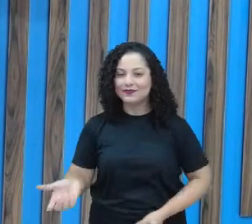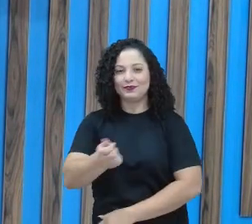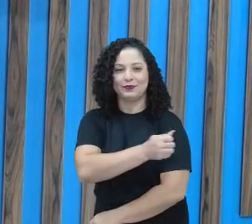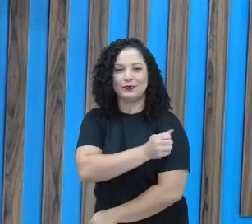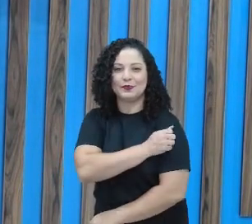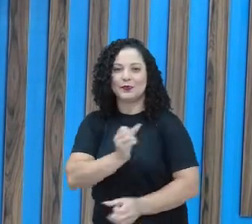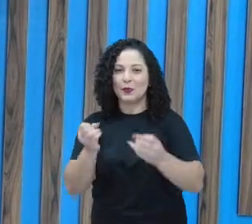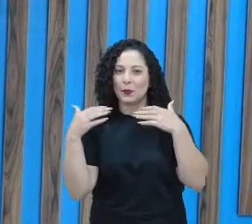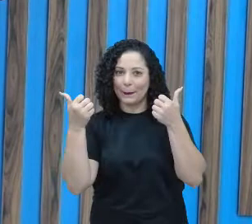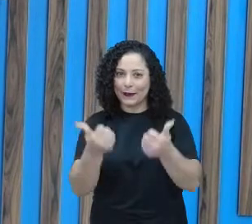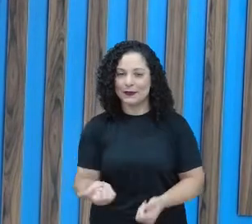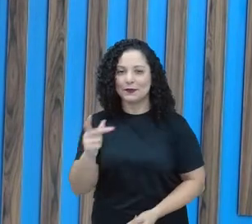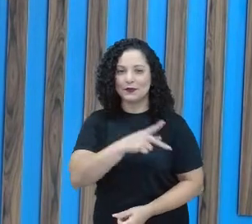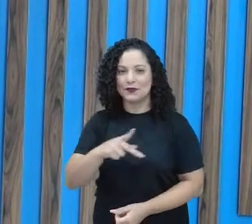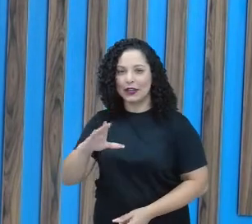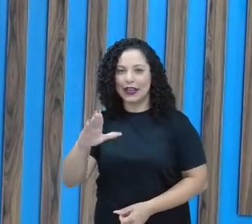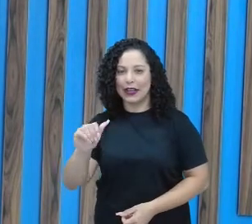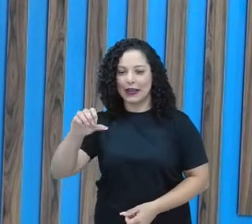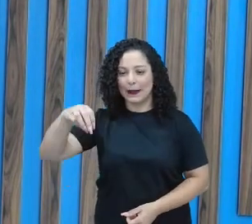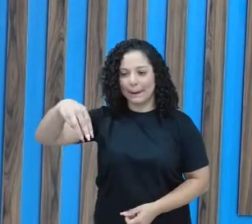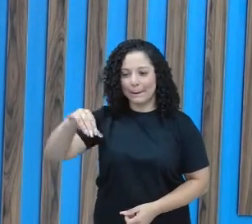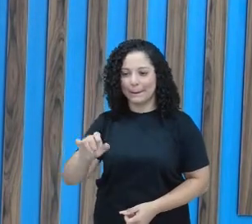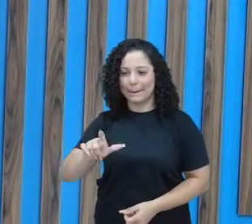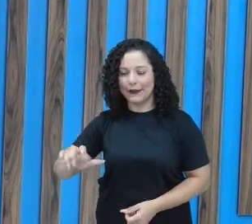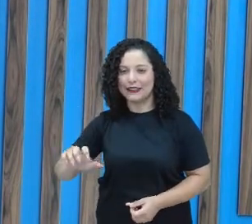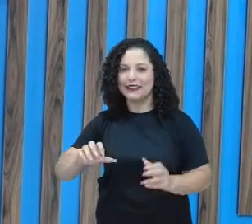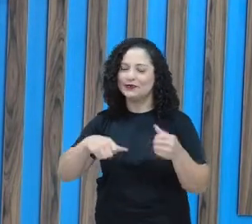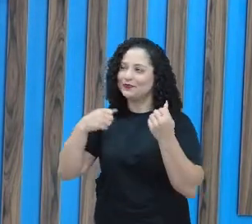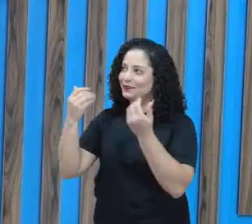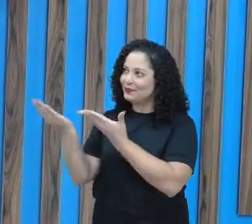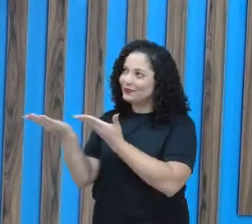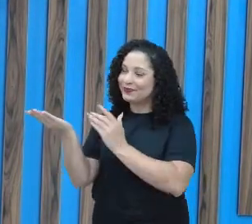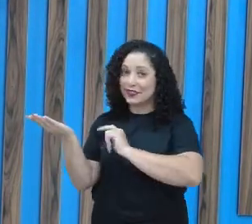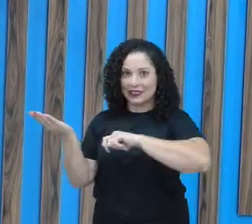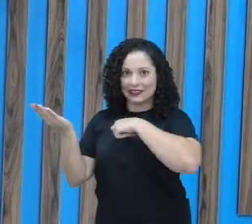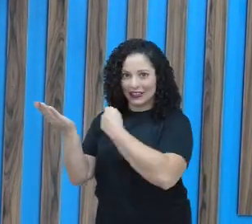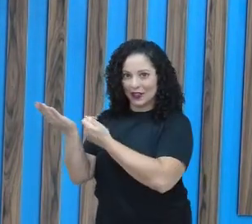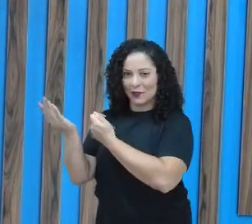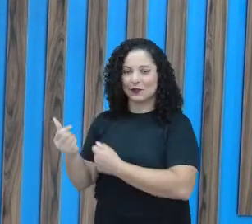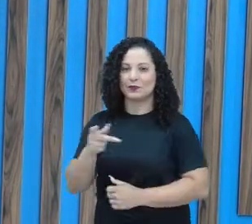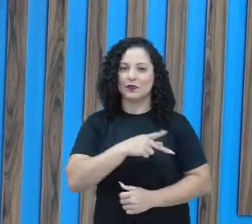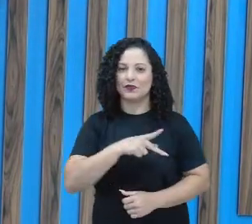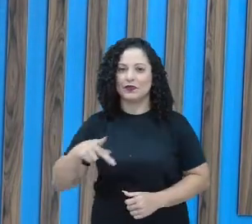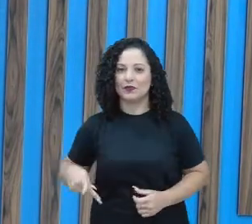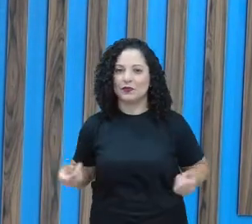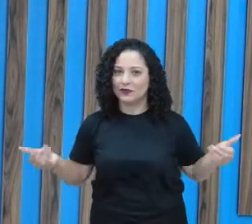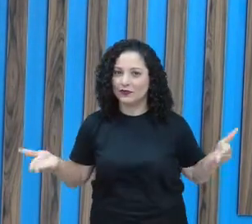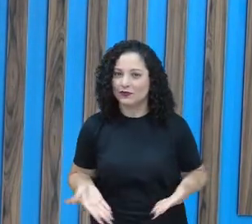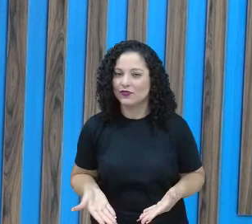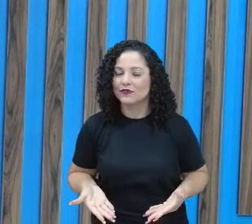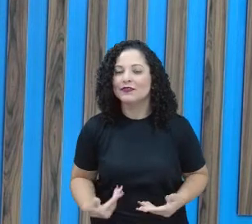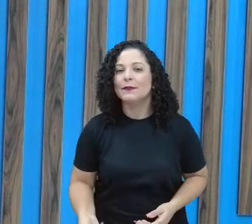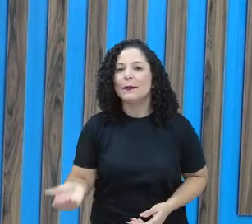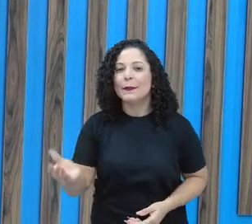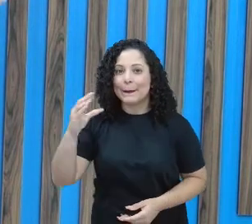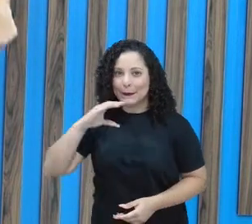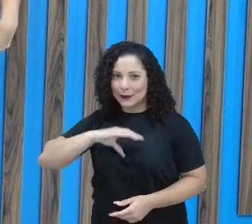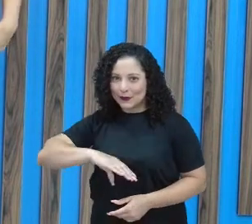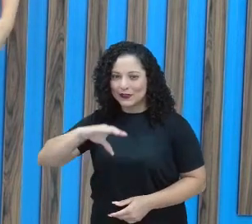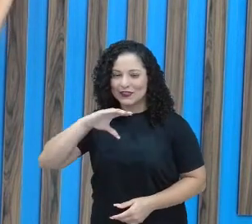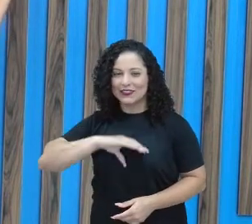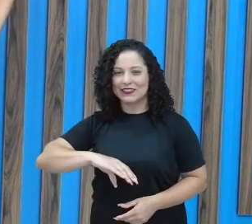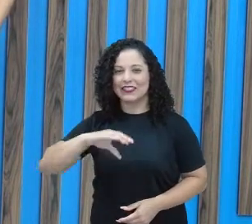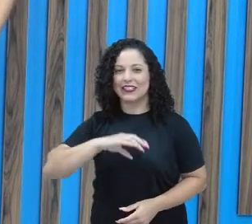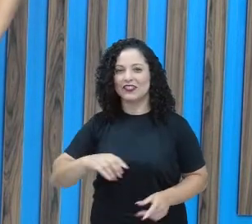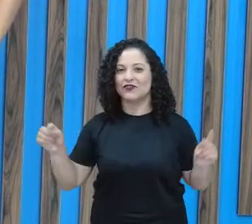tudo bem? Eu sou Camille Borba e este é o meu sinal. E eu serei a professora de vocês de língua portuguesa de